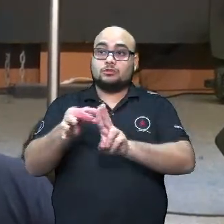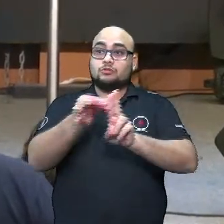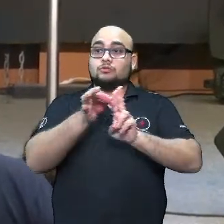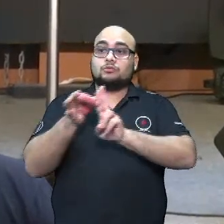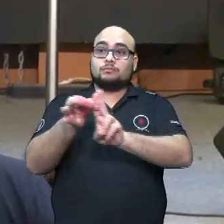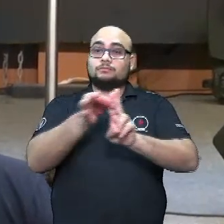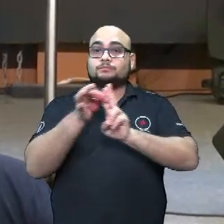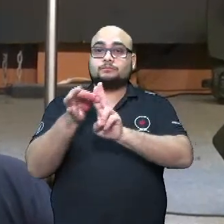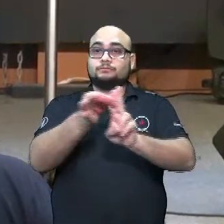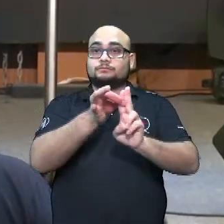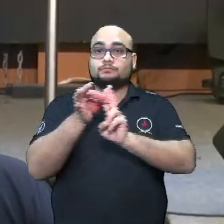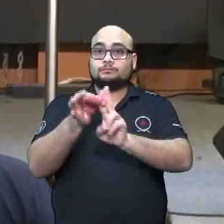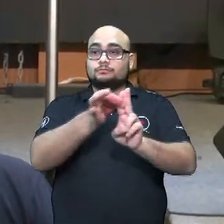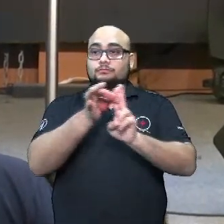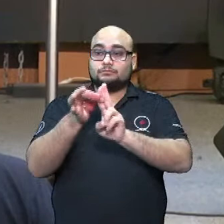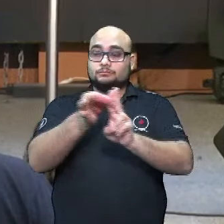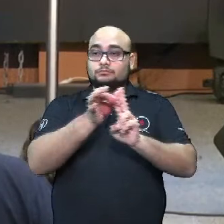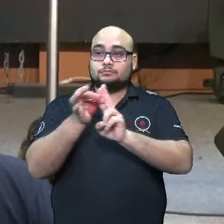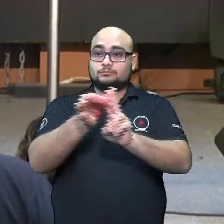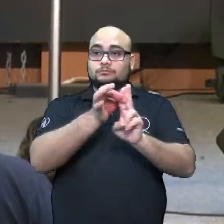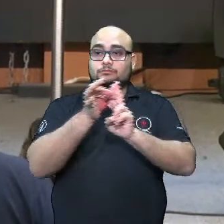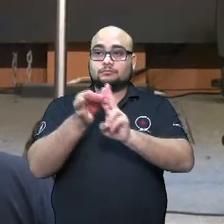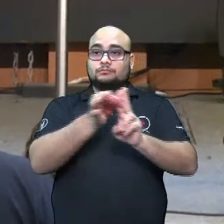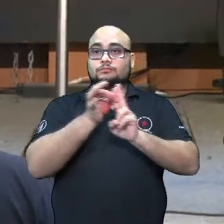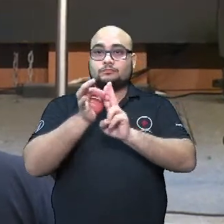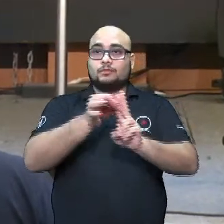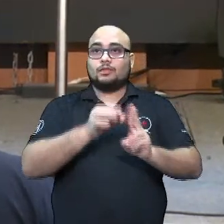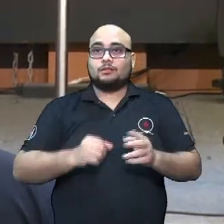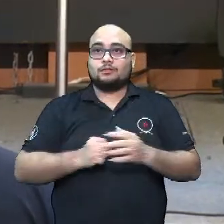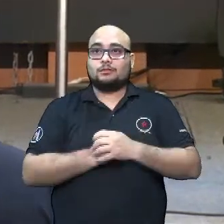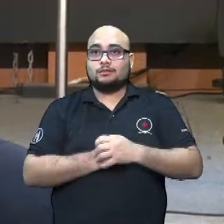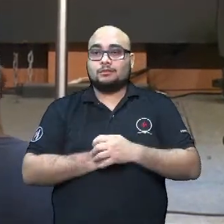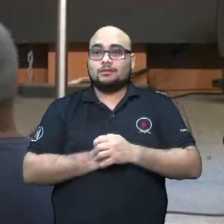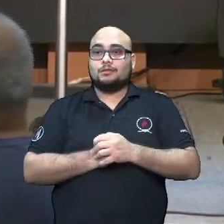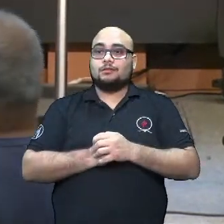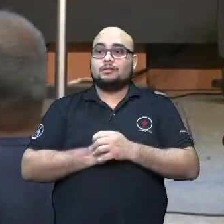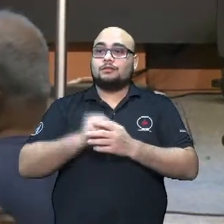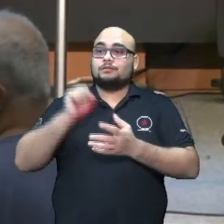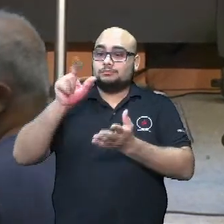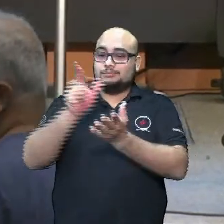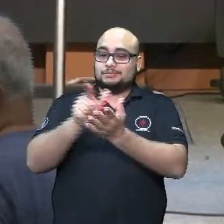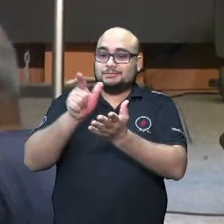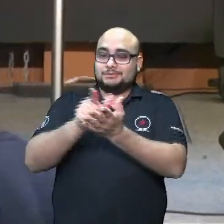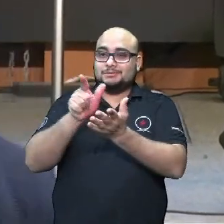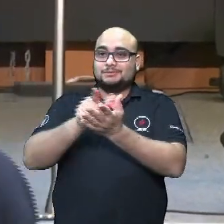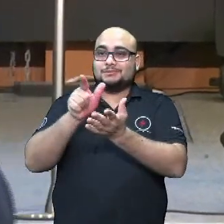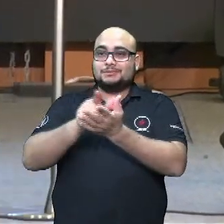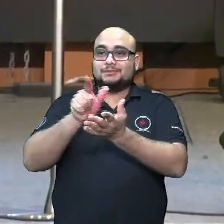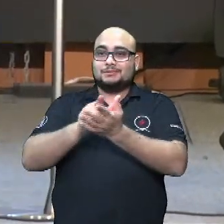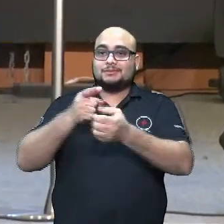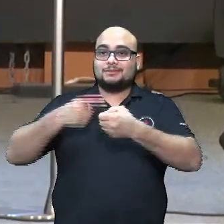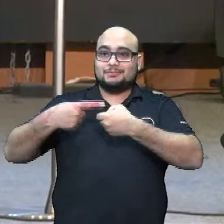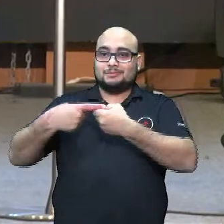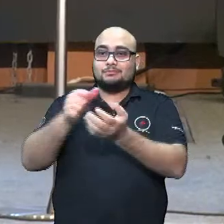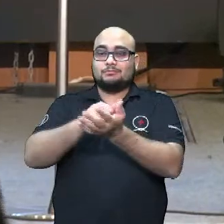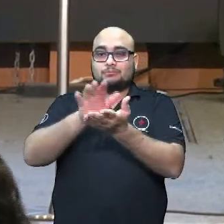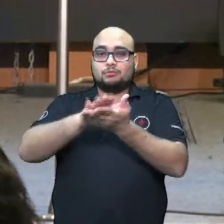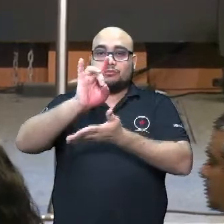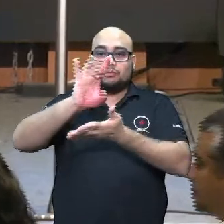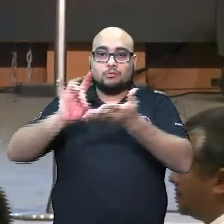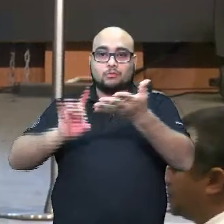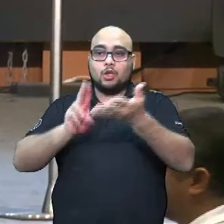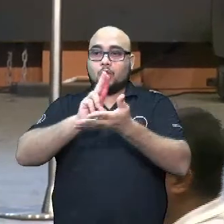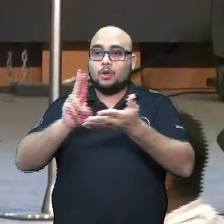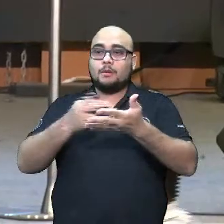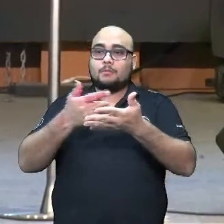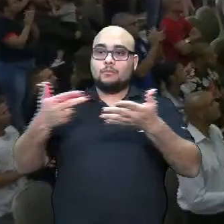vão dar um presente para você, vão pegar o seu nome, seu telefone e vão abençoar a sua vida. Você pode acompanhar rapidinho, são 2 minutos. Aplauda ao Senhor